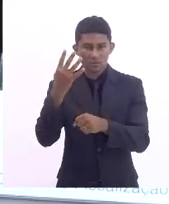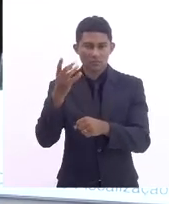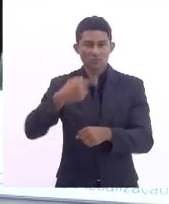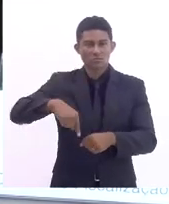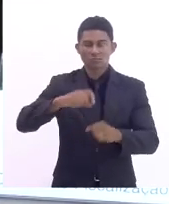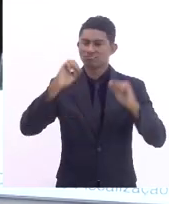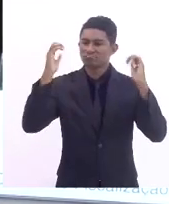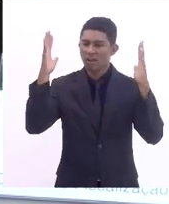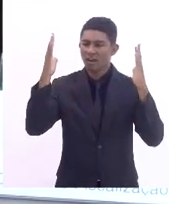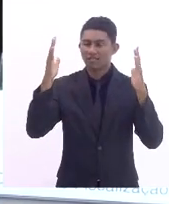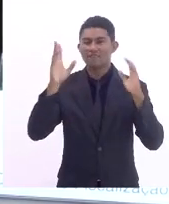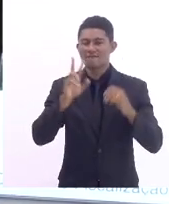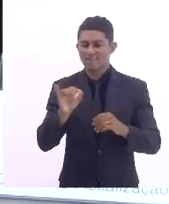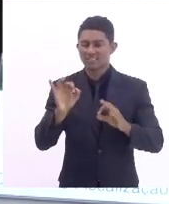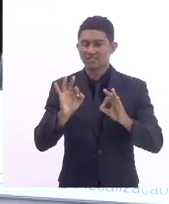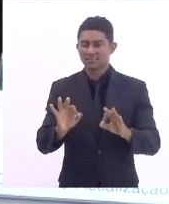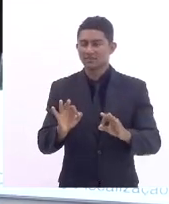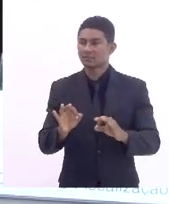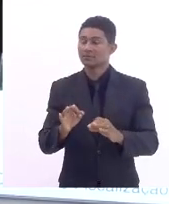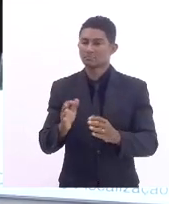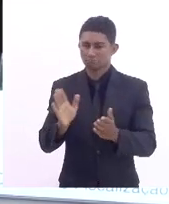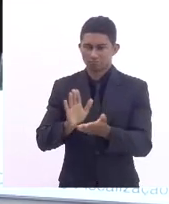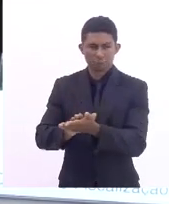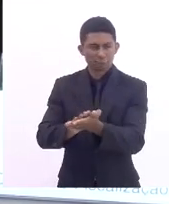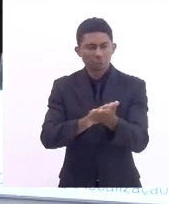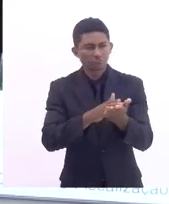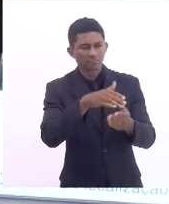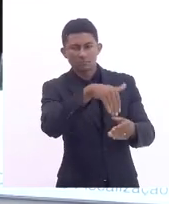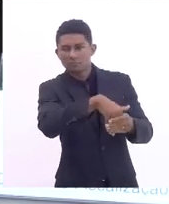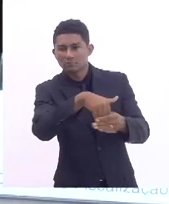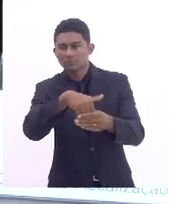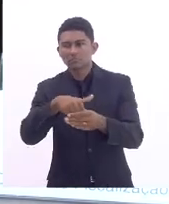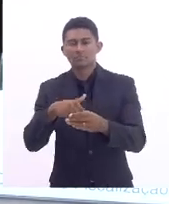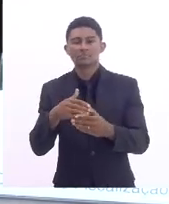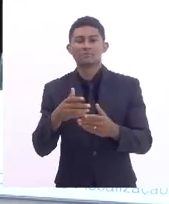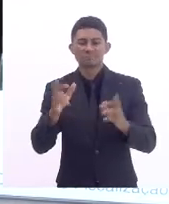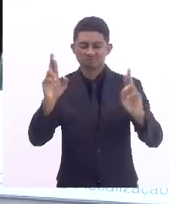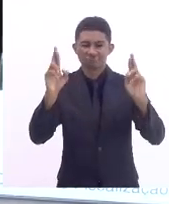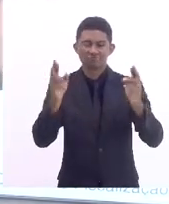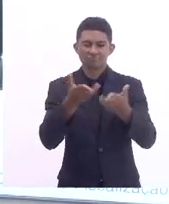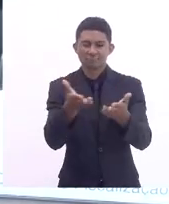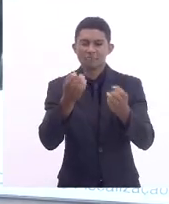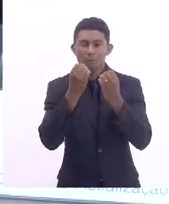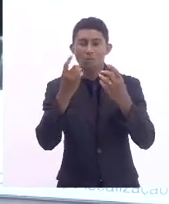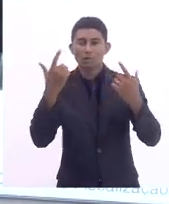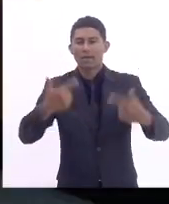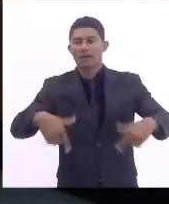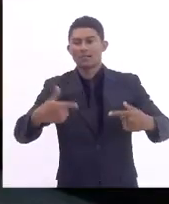a sua administração Parabéns pela eleição e eu desejo um grande trabalho